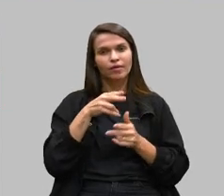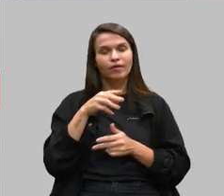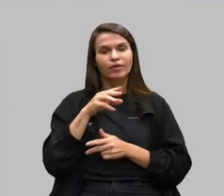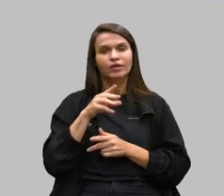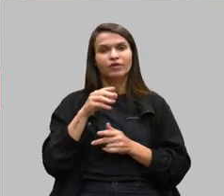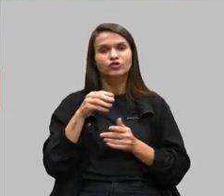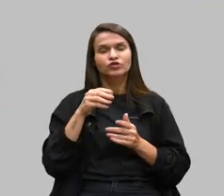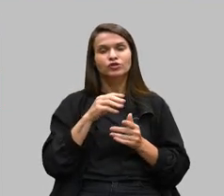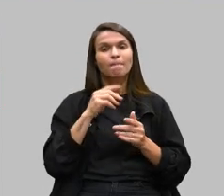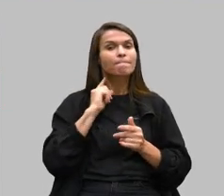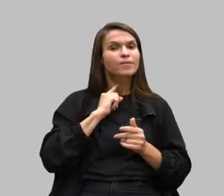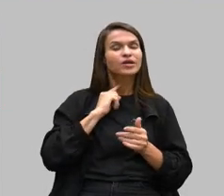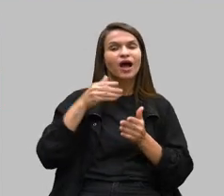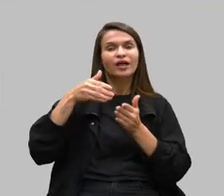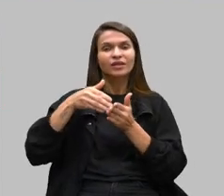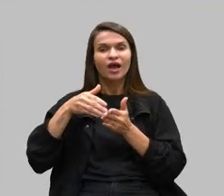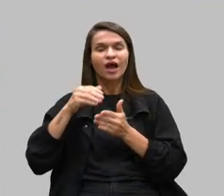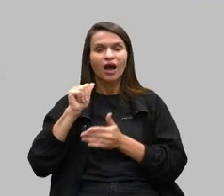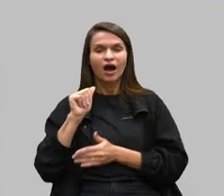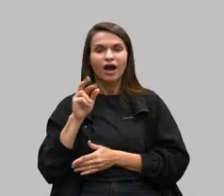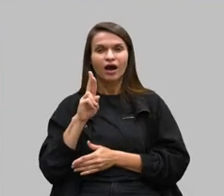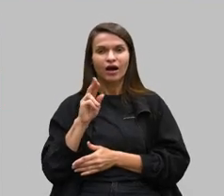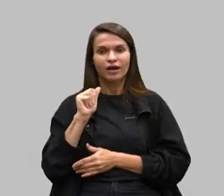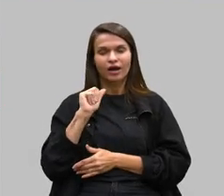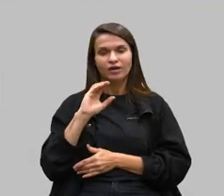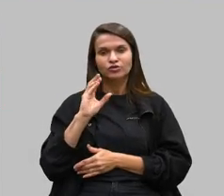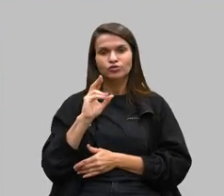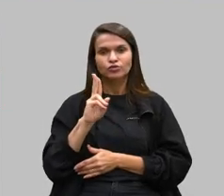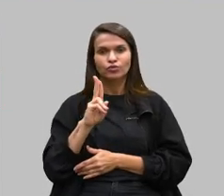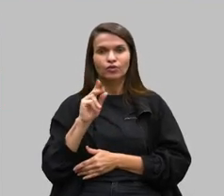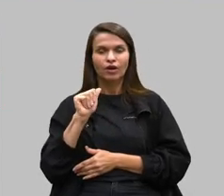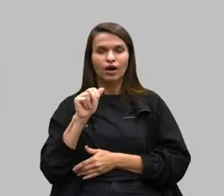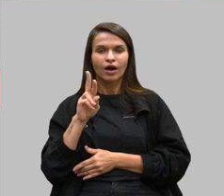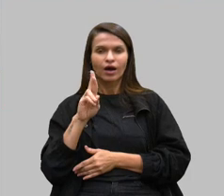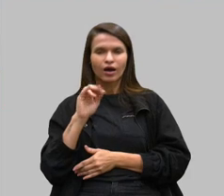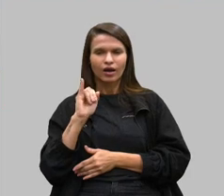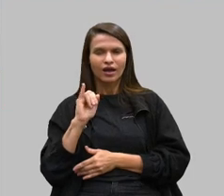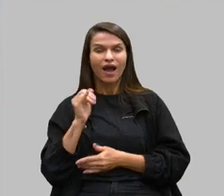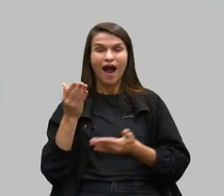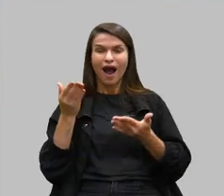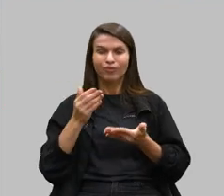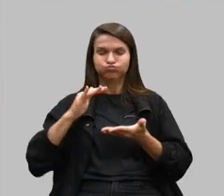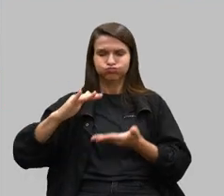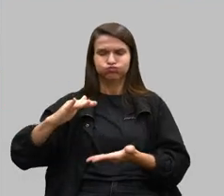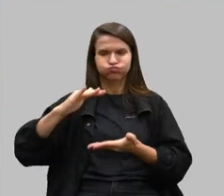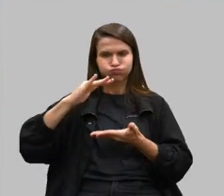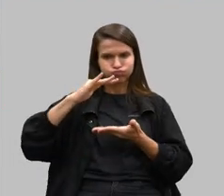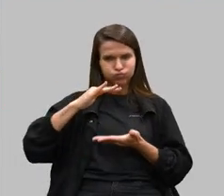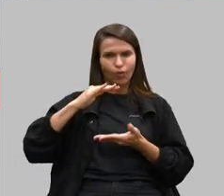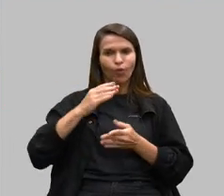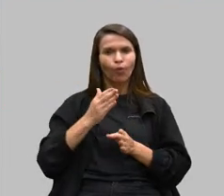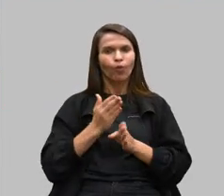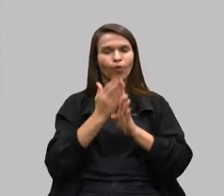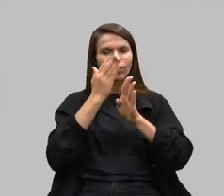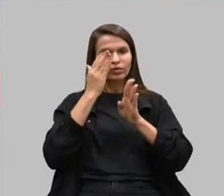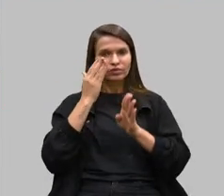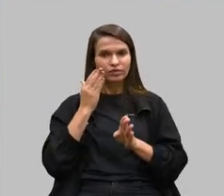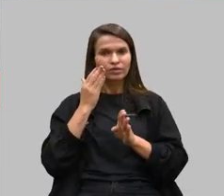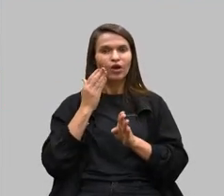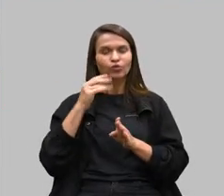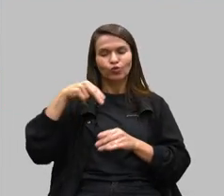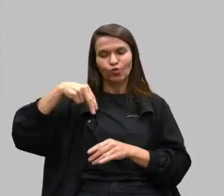Araçuaí mas agora com o volume de carga encontrado no extremo norte de Minas